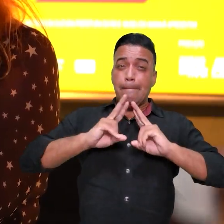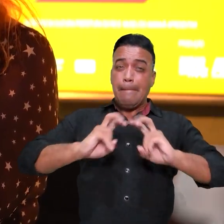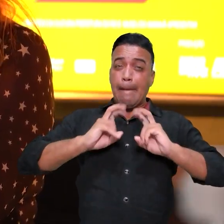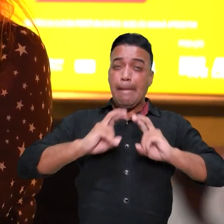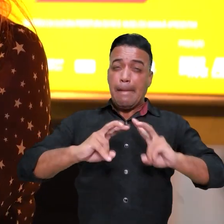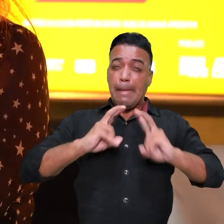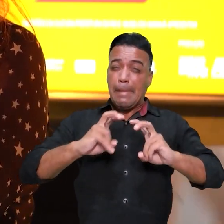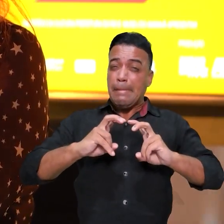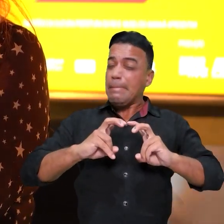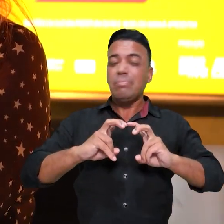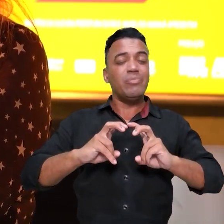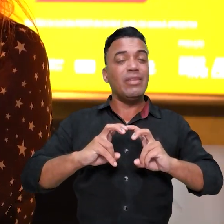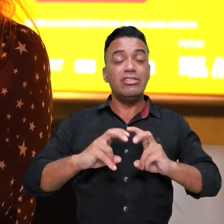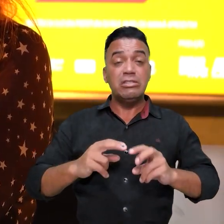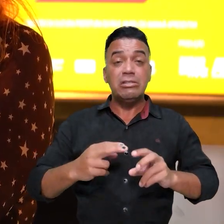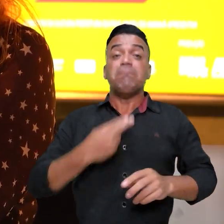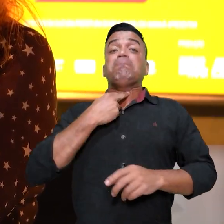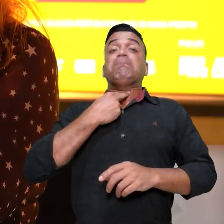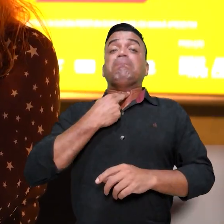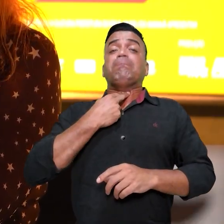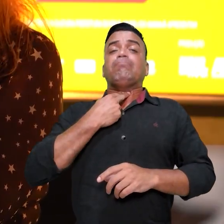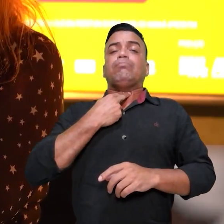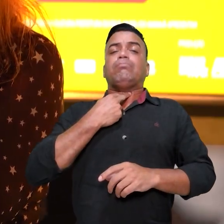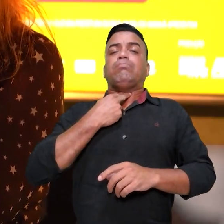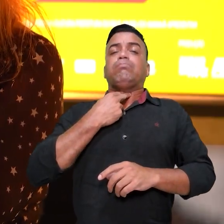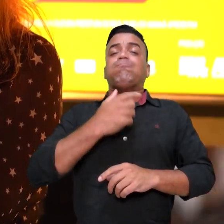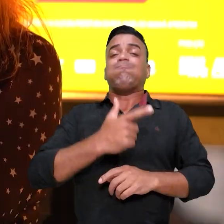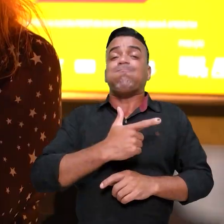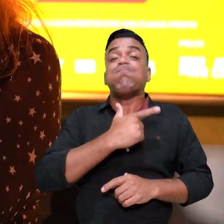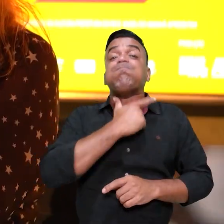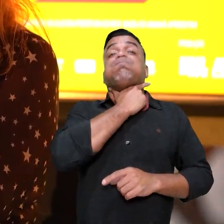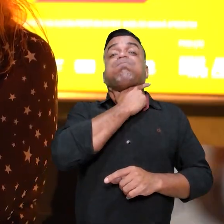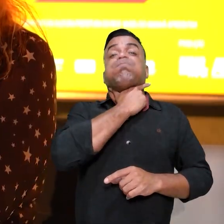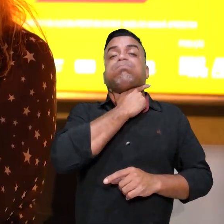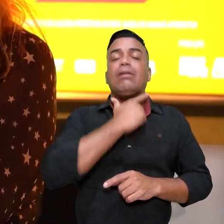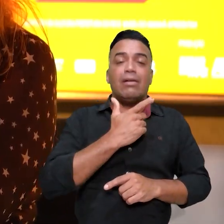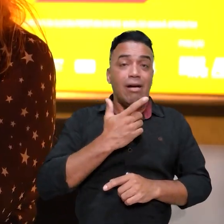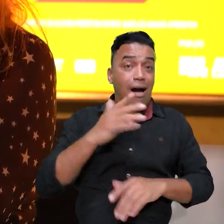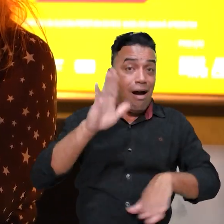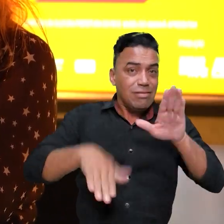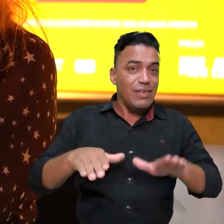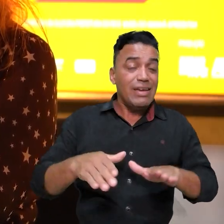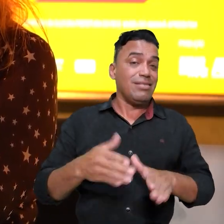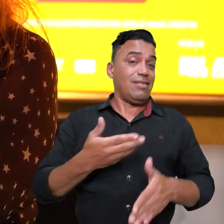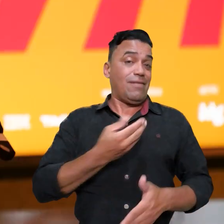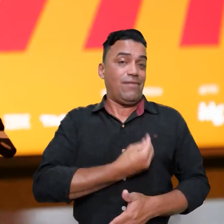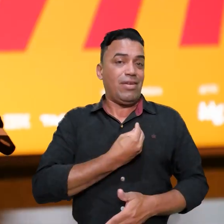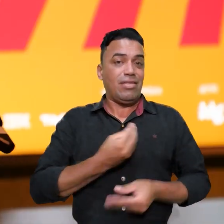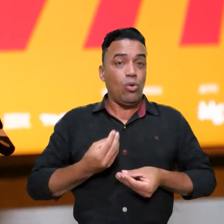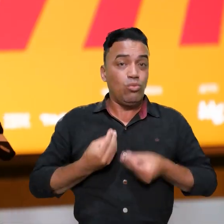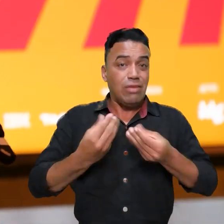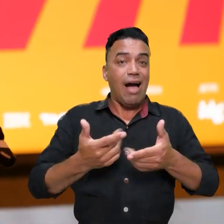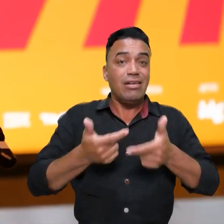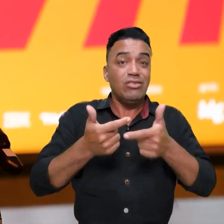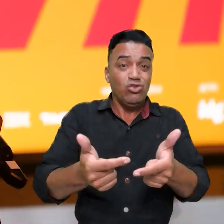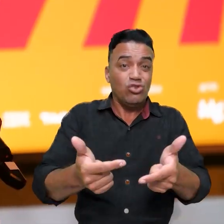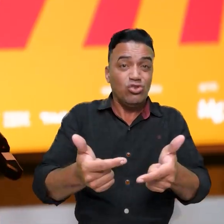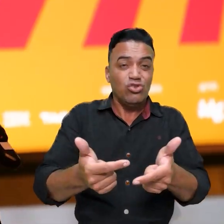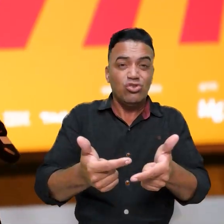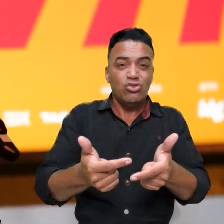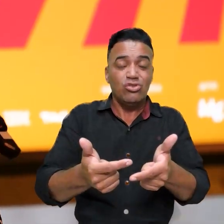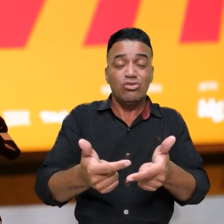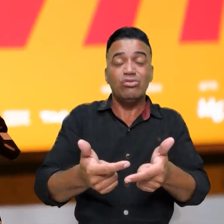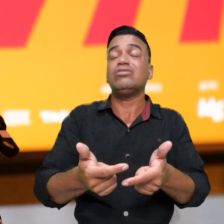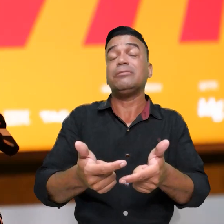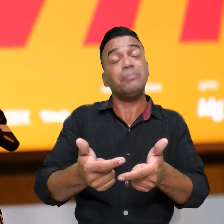gente sufoca. E muitas vezes a vida não te dá essa chance. Mas a gente,